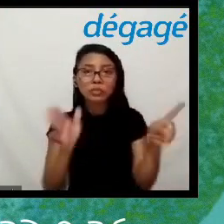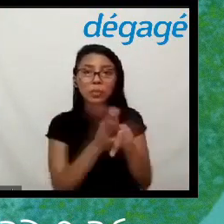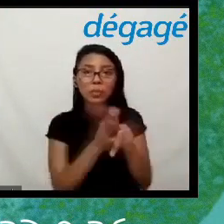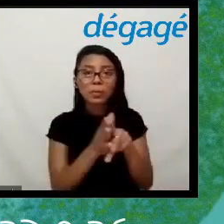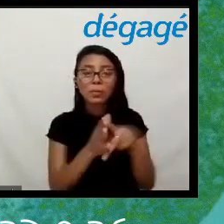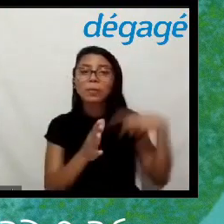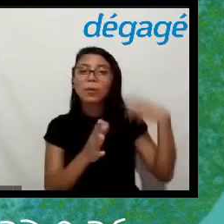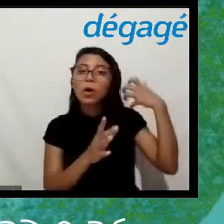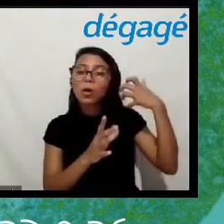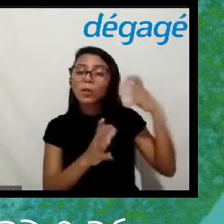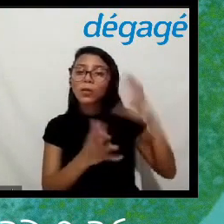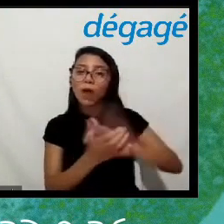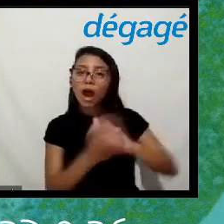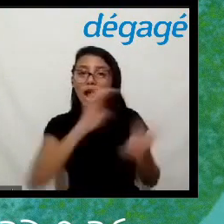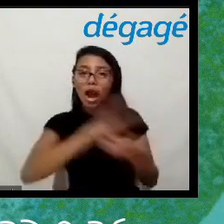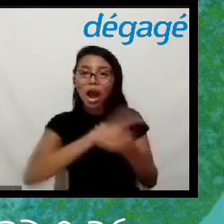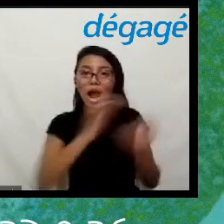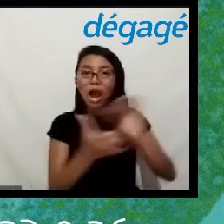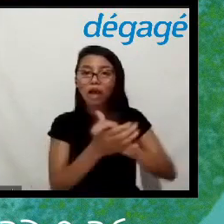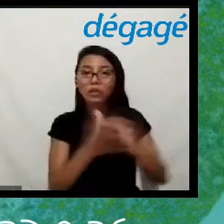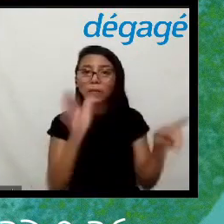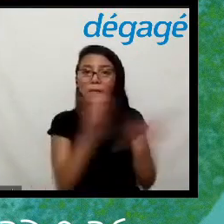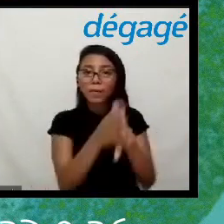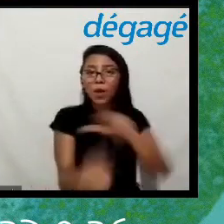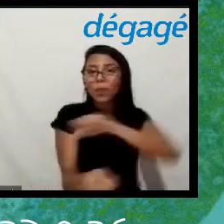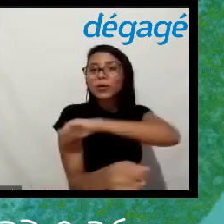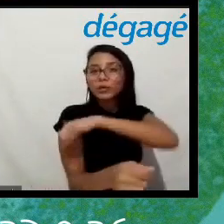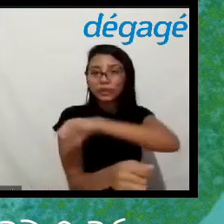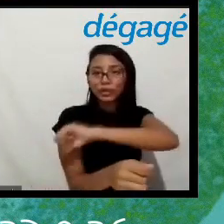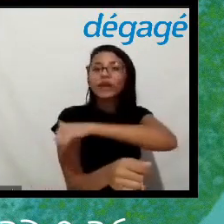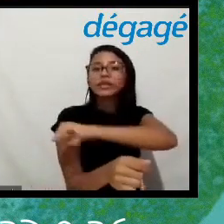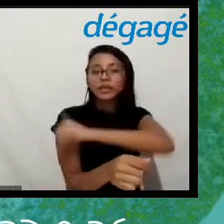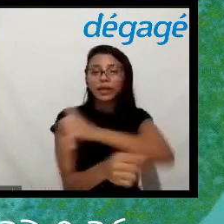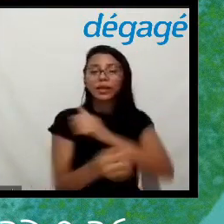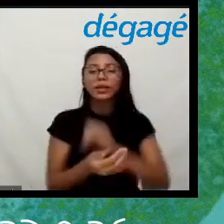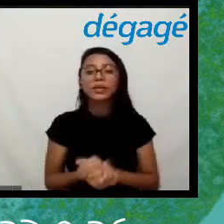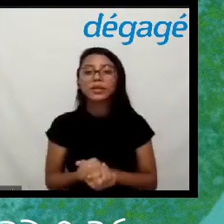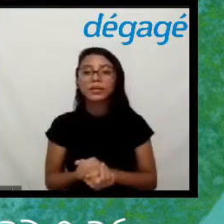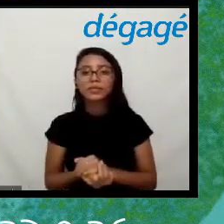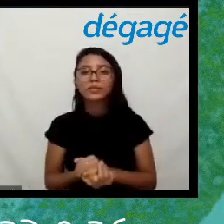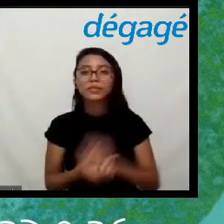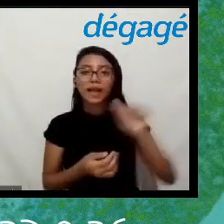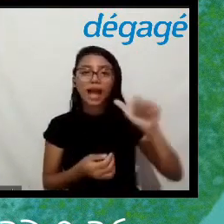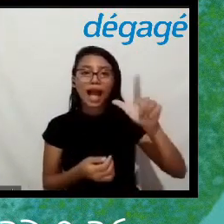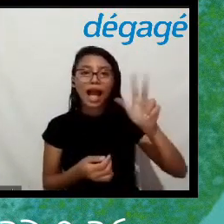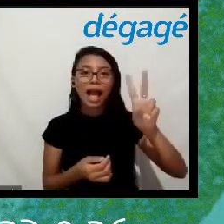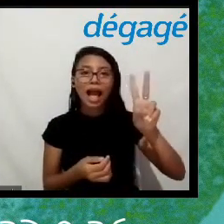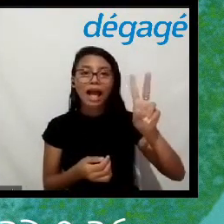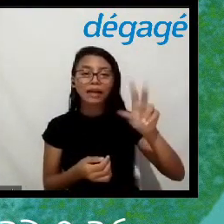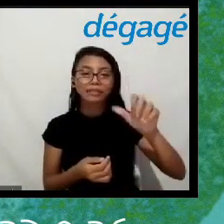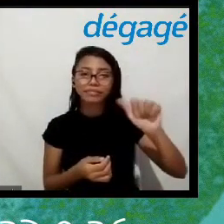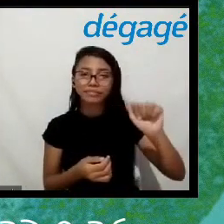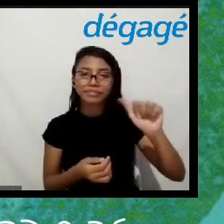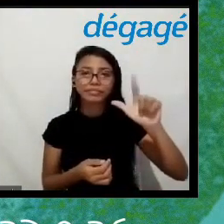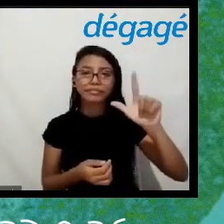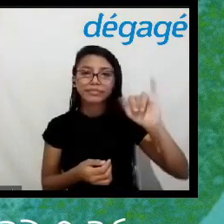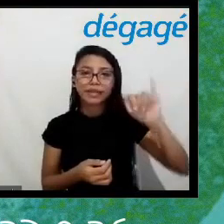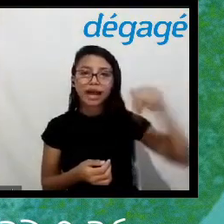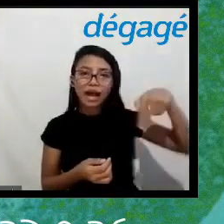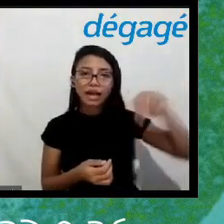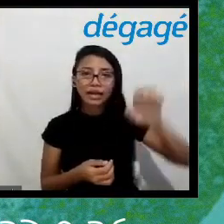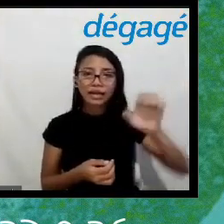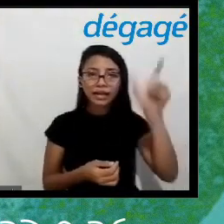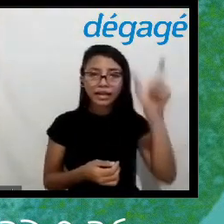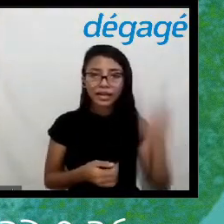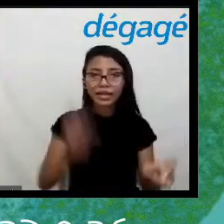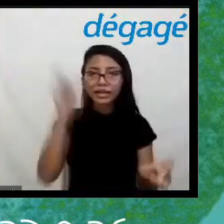Rio de Janeiro. Sejam bem-vindas, Tavi e Aline Vargas. A palavra é com vocês.